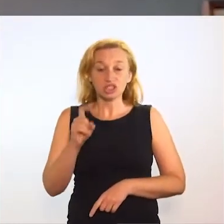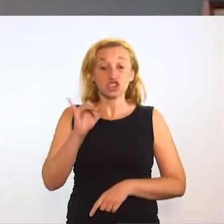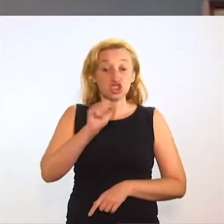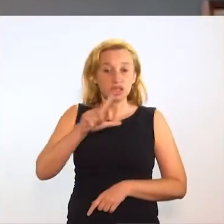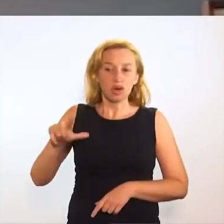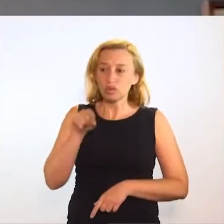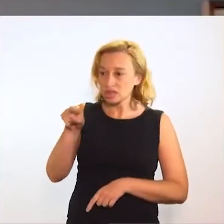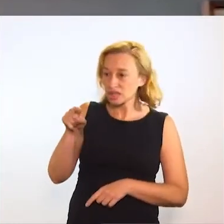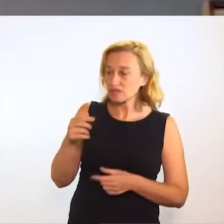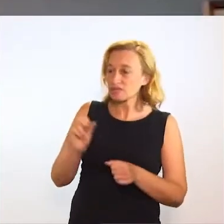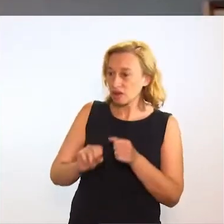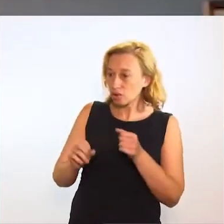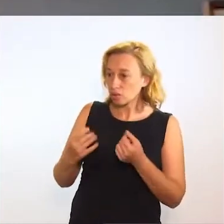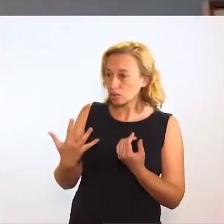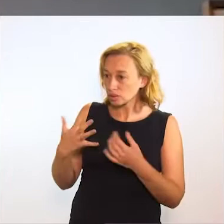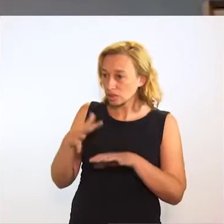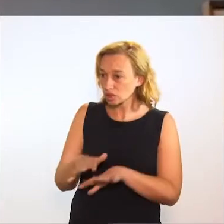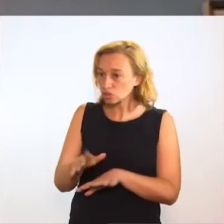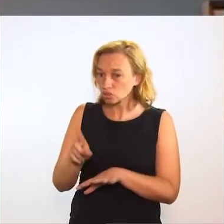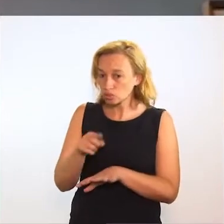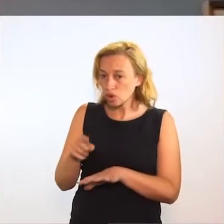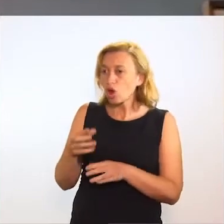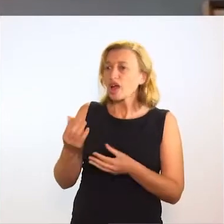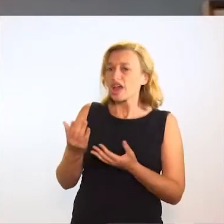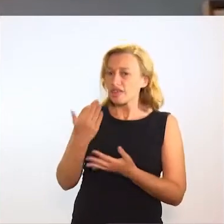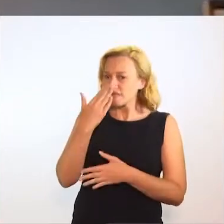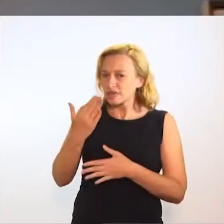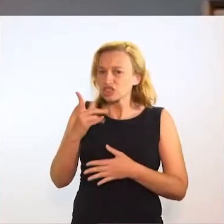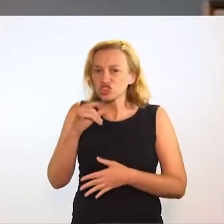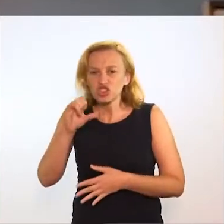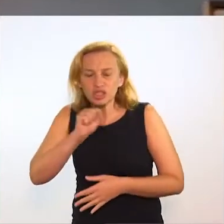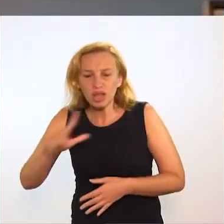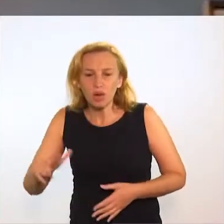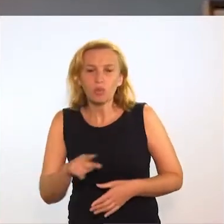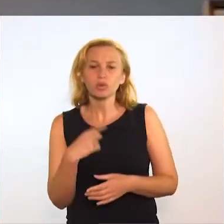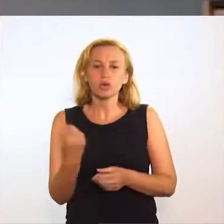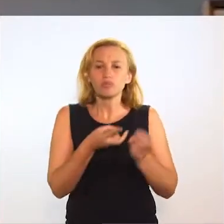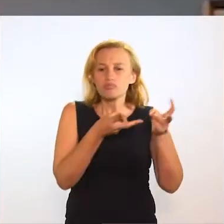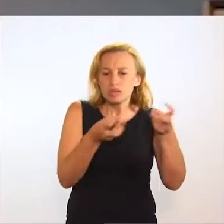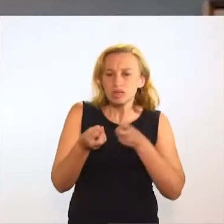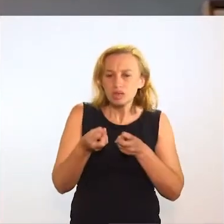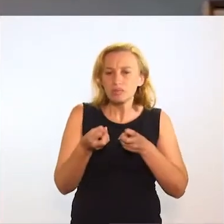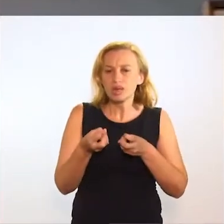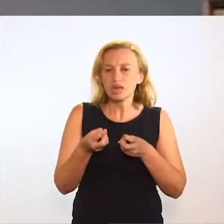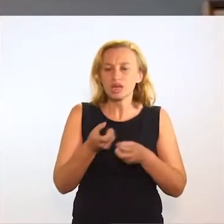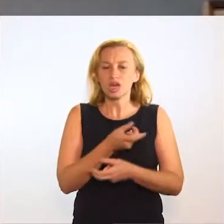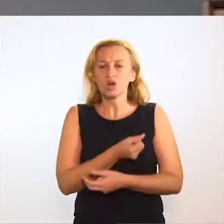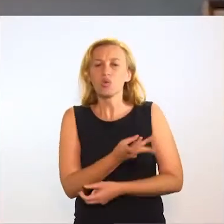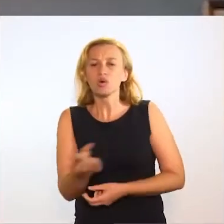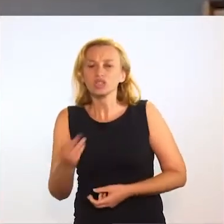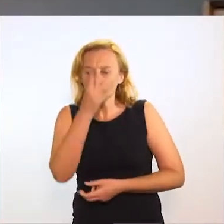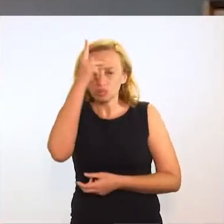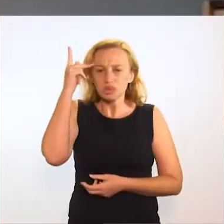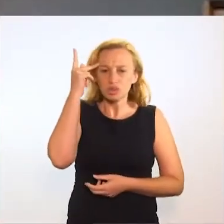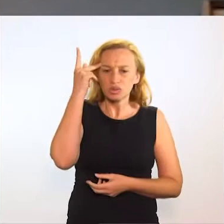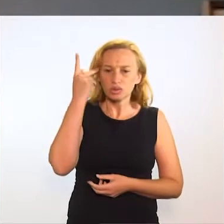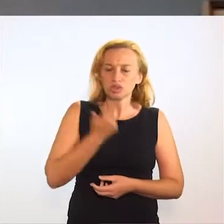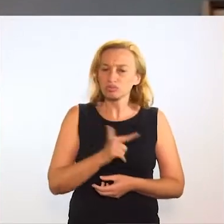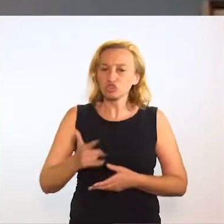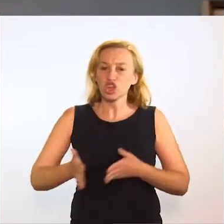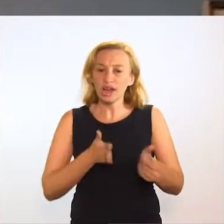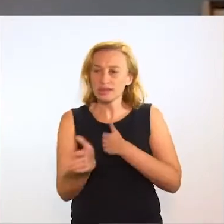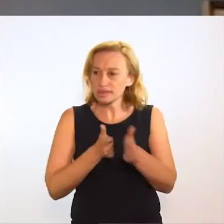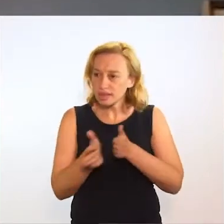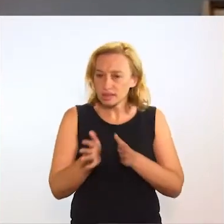dessa questão da exclusão, né? Frente ao desafio do digital, a gente começou a perceber também a quantidade de pessoas que estavam fora